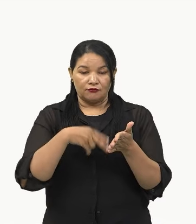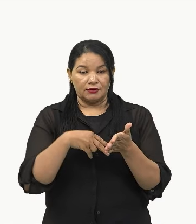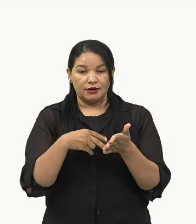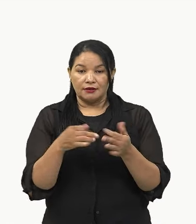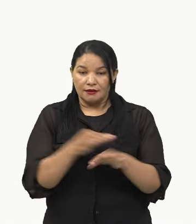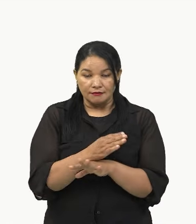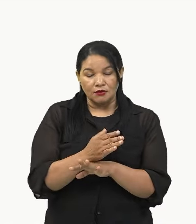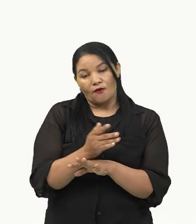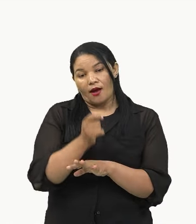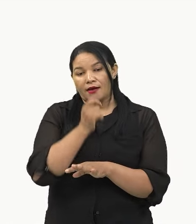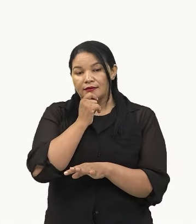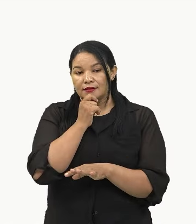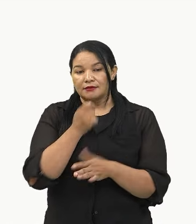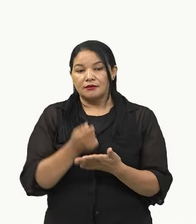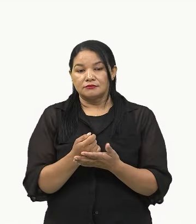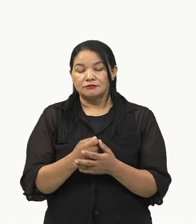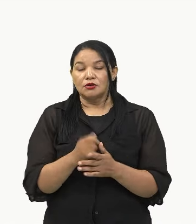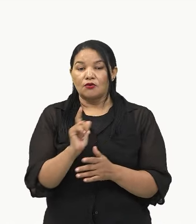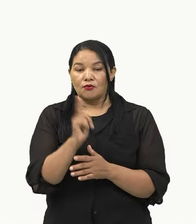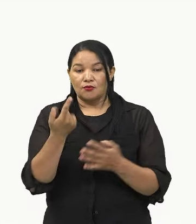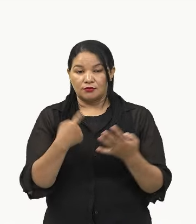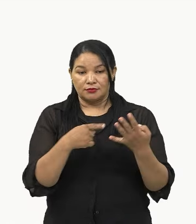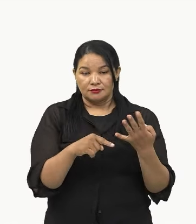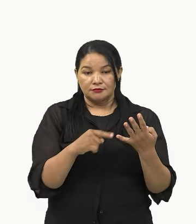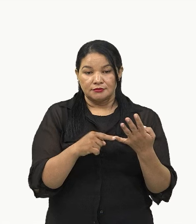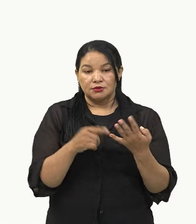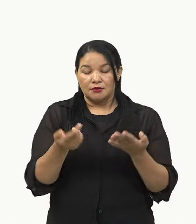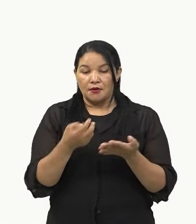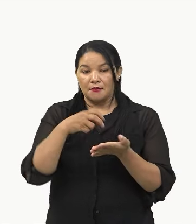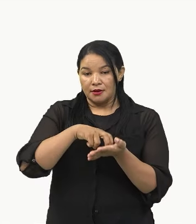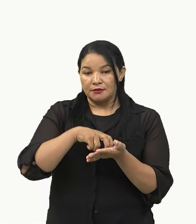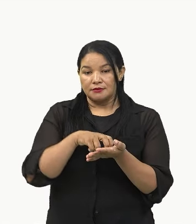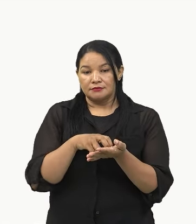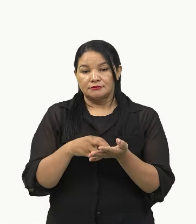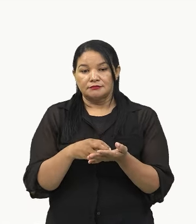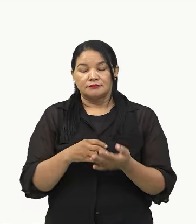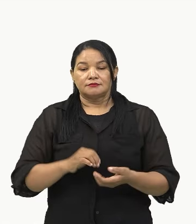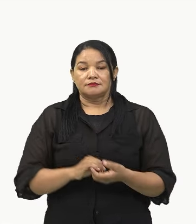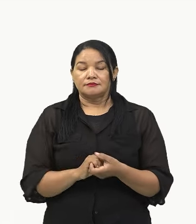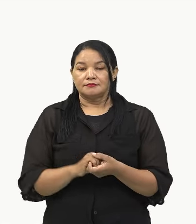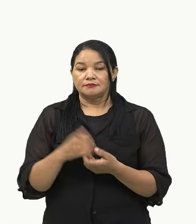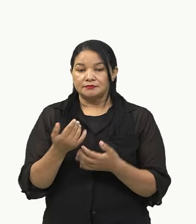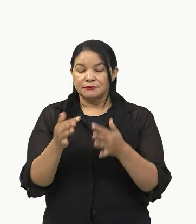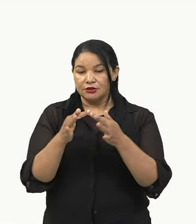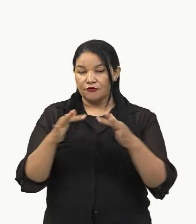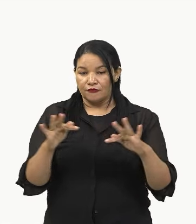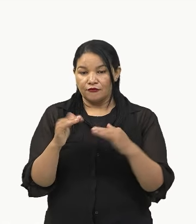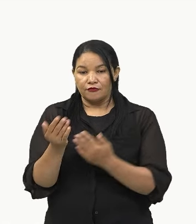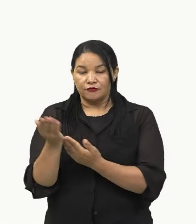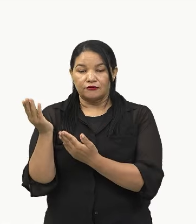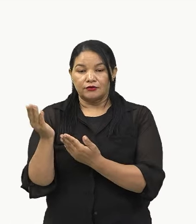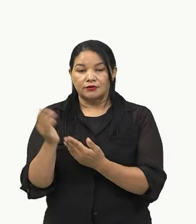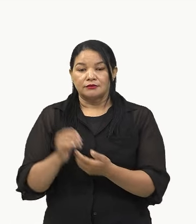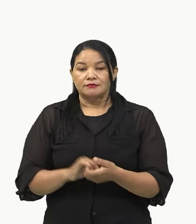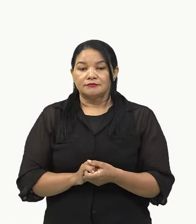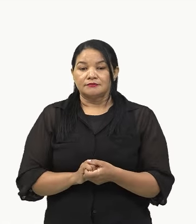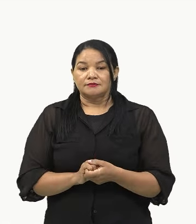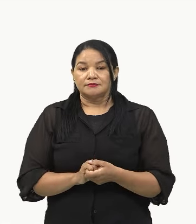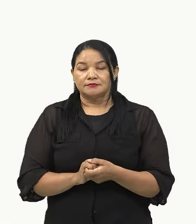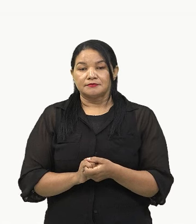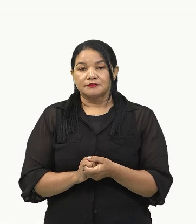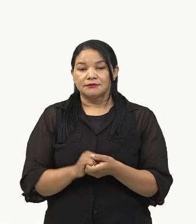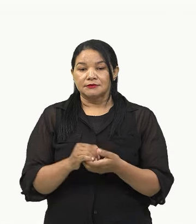Esta semana, Alice ha recebido seus regalos de cumpleaños.